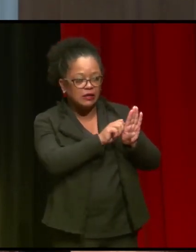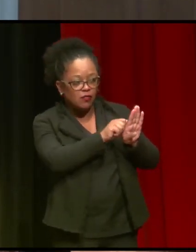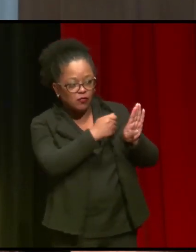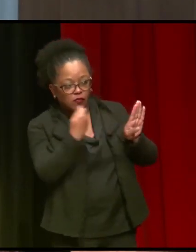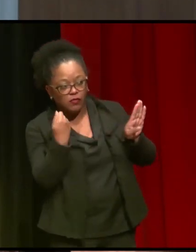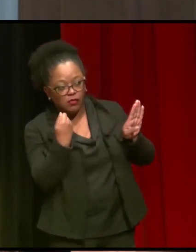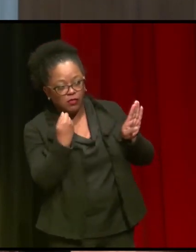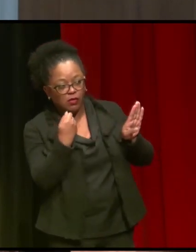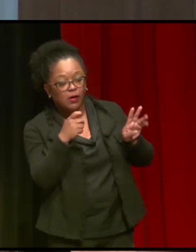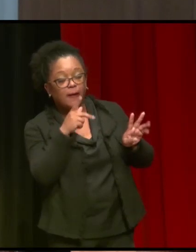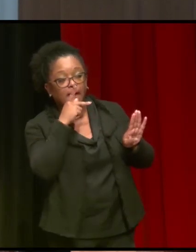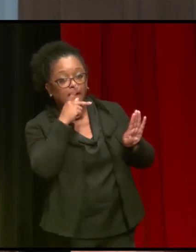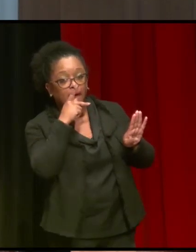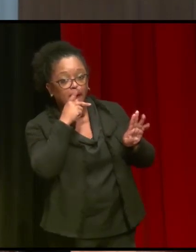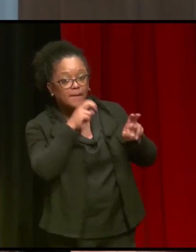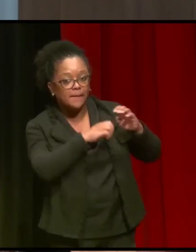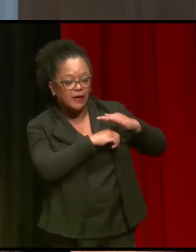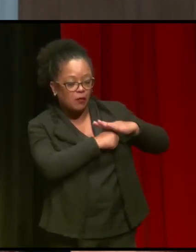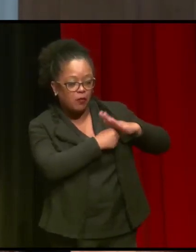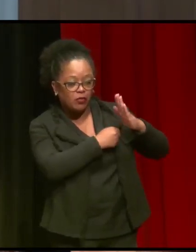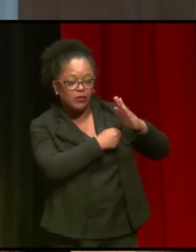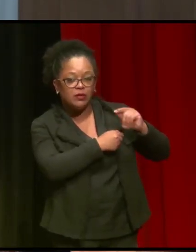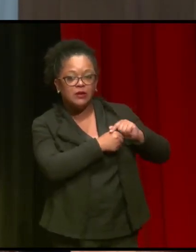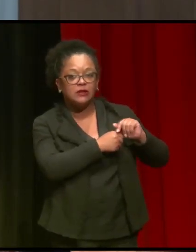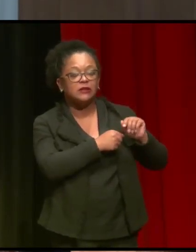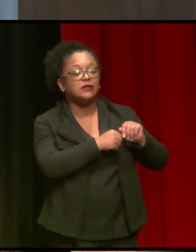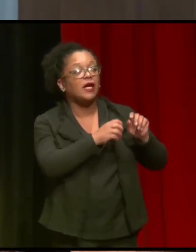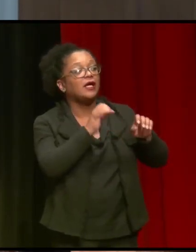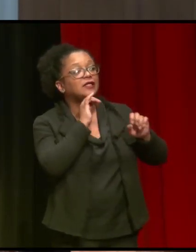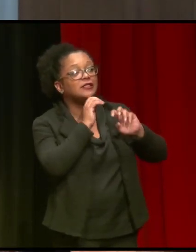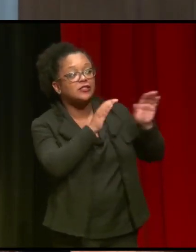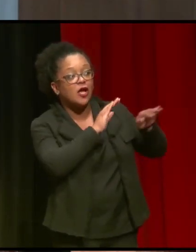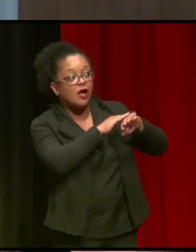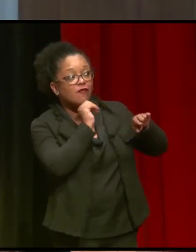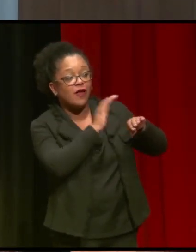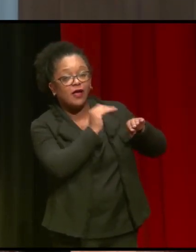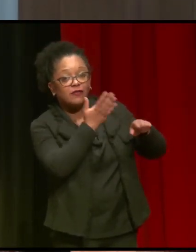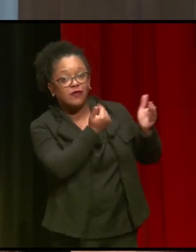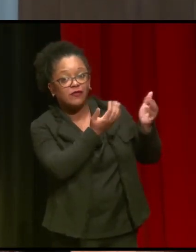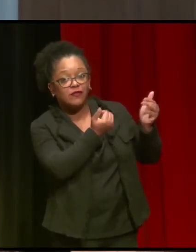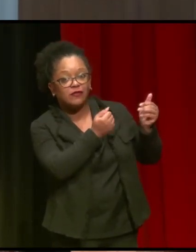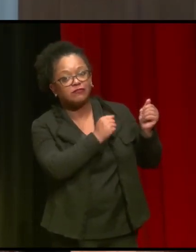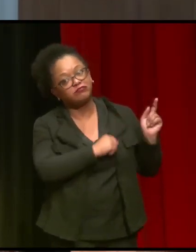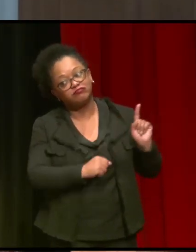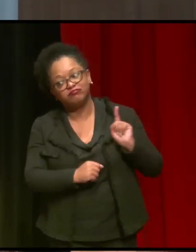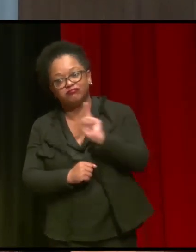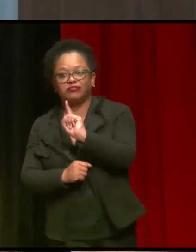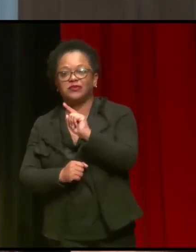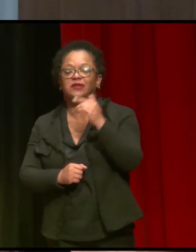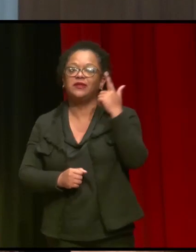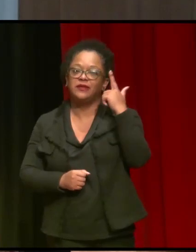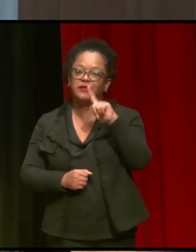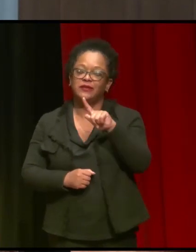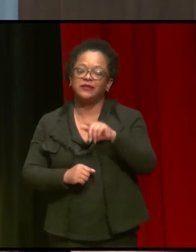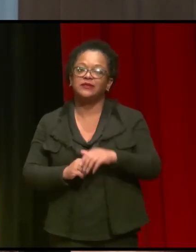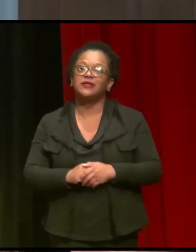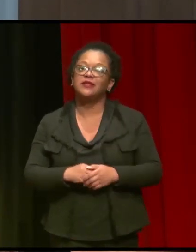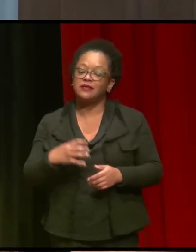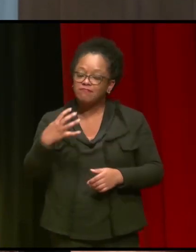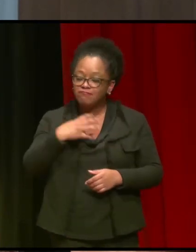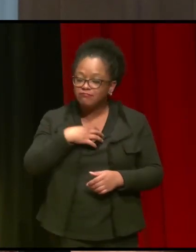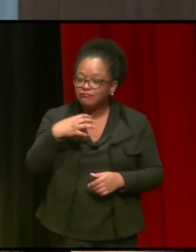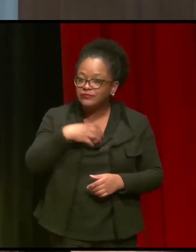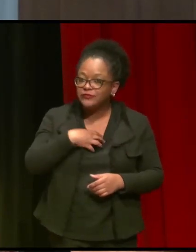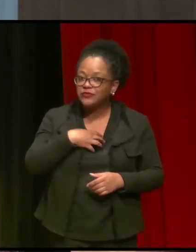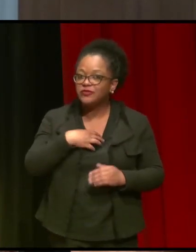falar, pai, ó, tem fogo lá, o pai levantou as calças, vai lá. Você está entendendo o que quer dizer, gente? Quer dizer, ele tem um código, a gente tem que entrar no código deles,